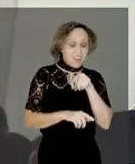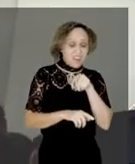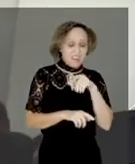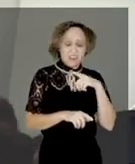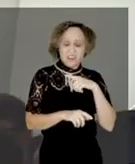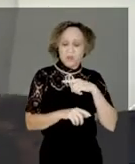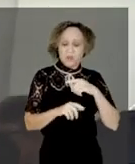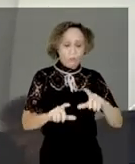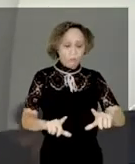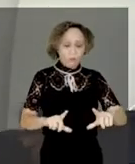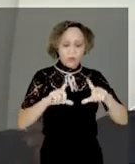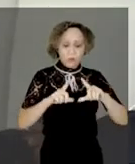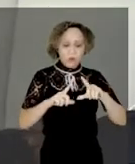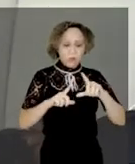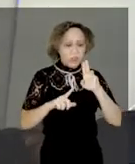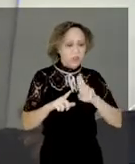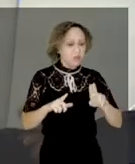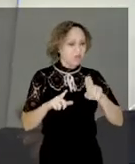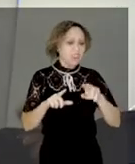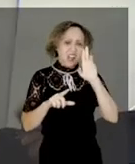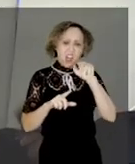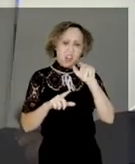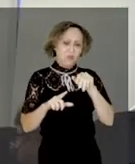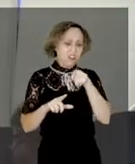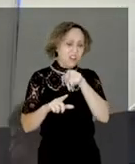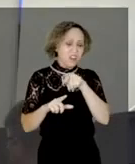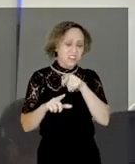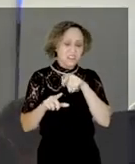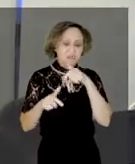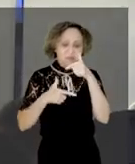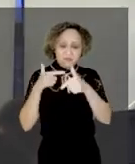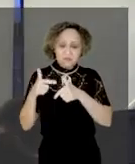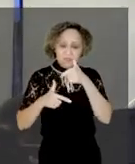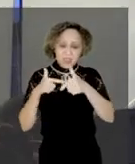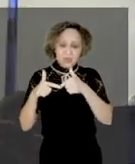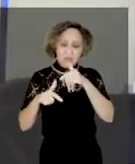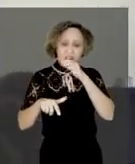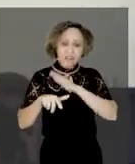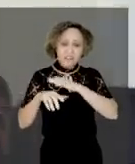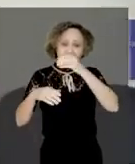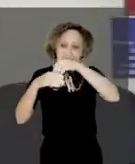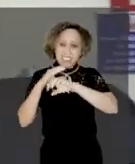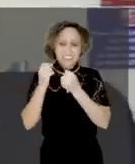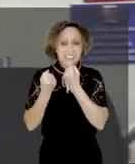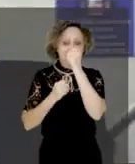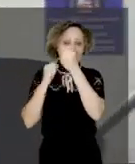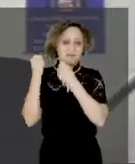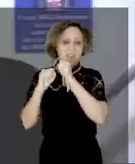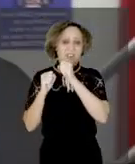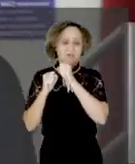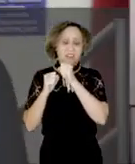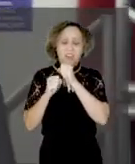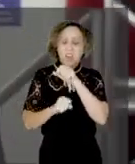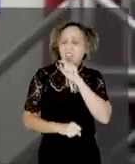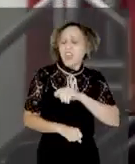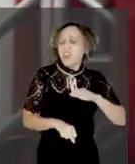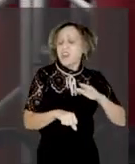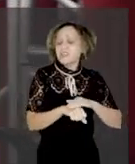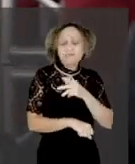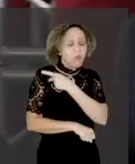dos trabalhadores e das trabalhadoras. Quero chamar aqui para a mesa e que vocês recebam com uma salva de